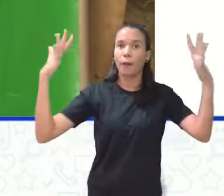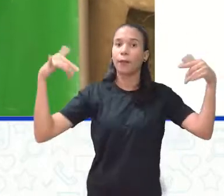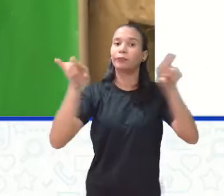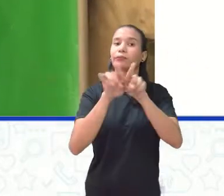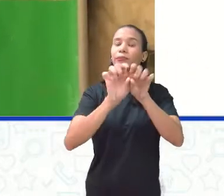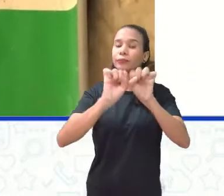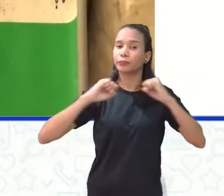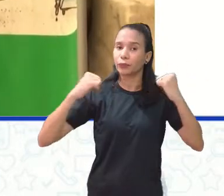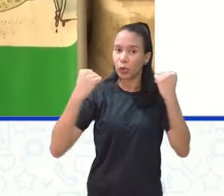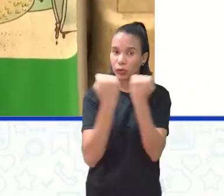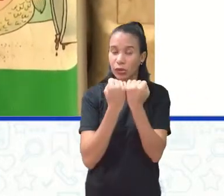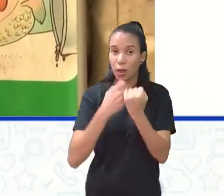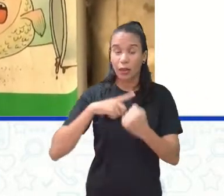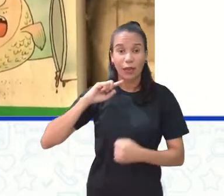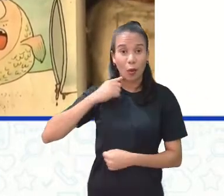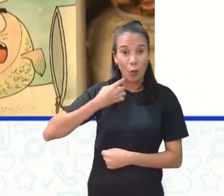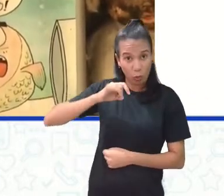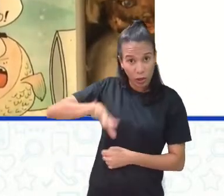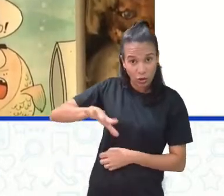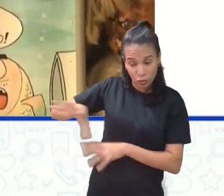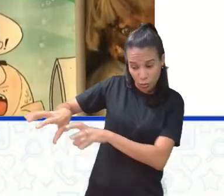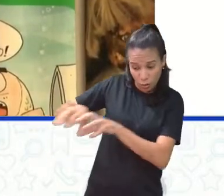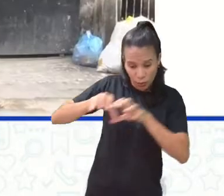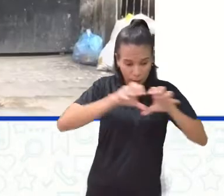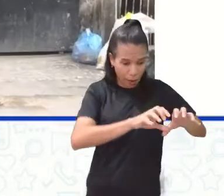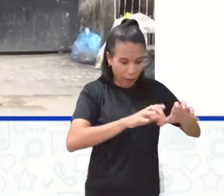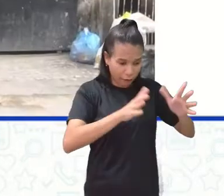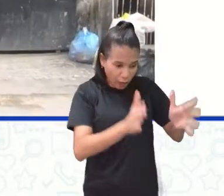social. Parte do lixo recolhido fica na sede do